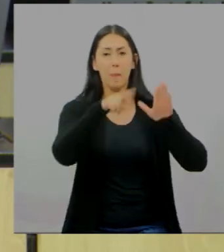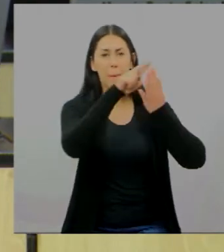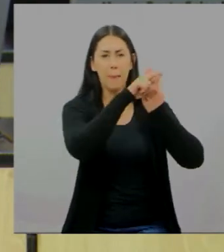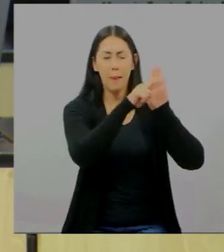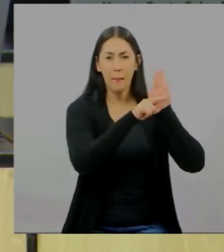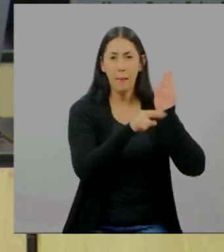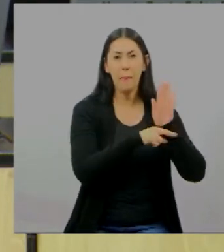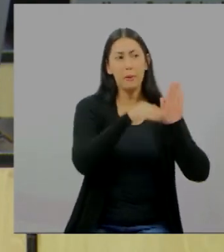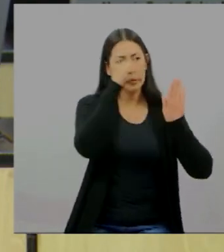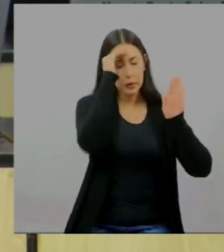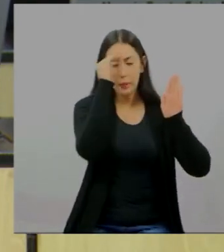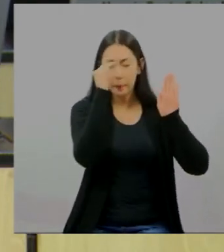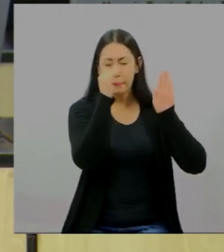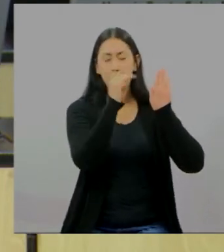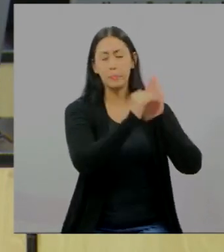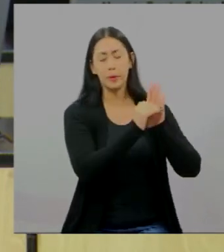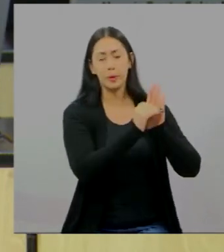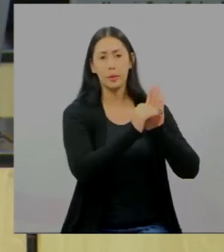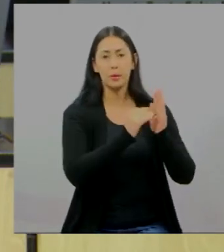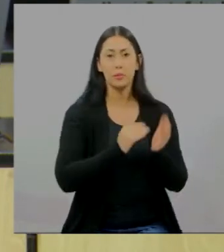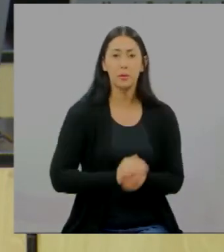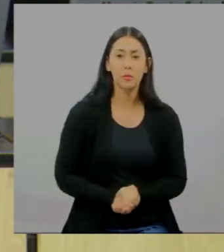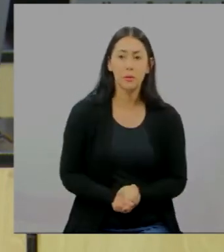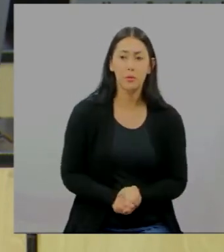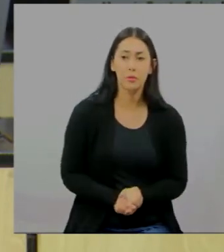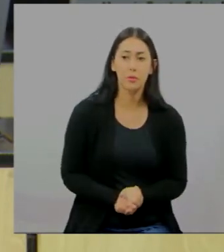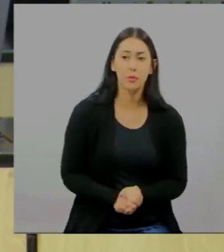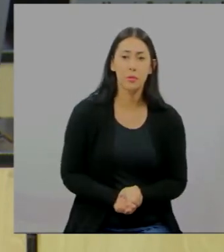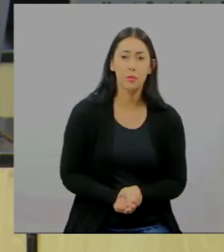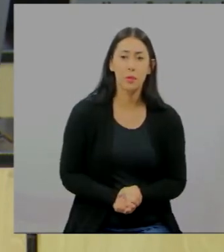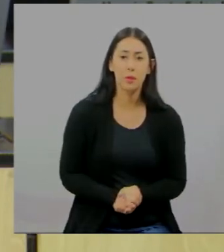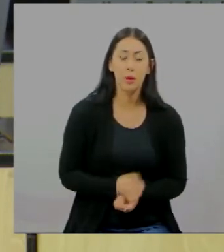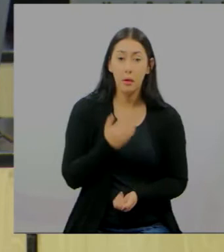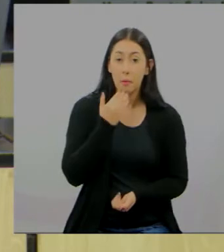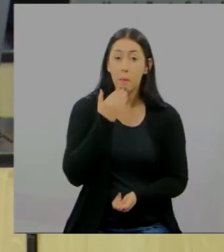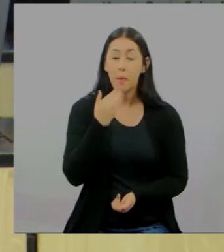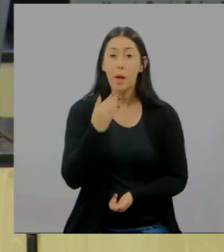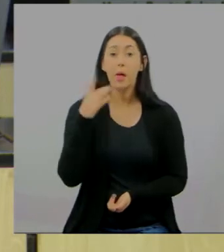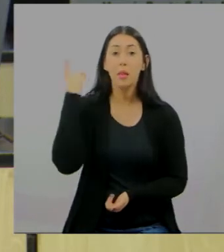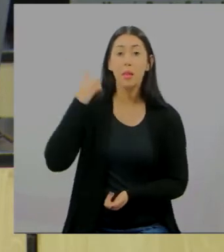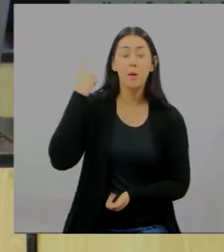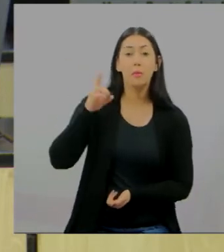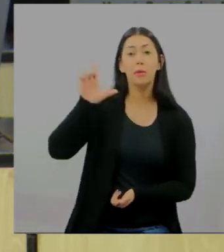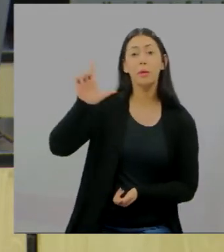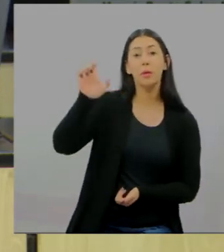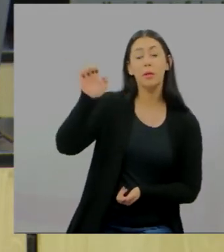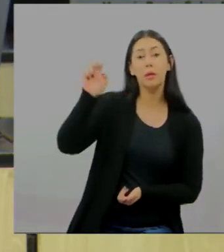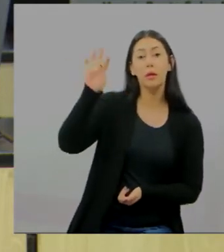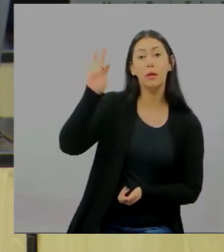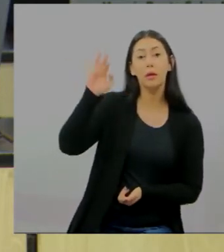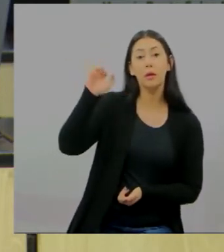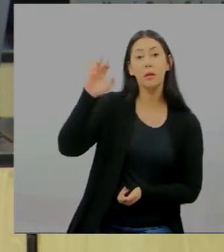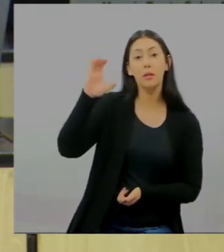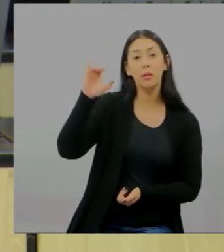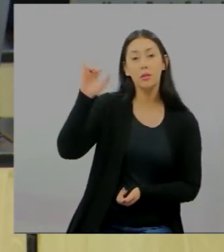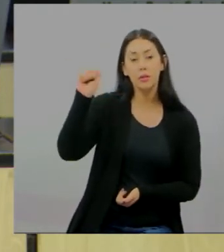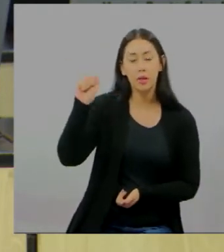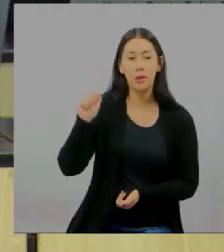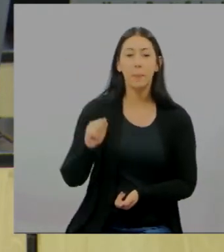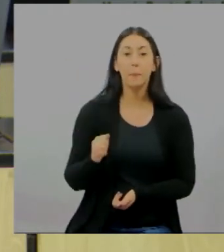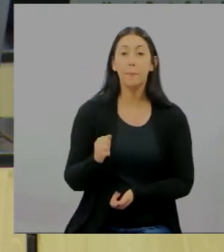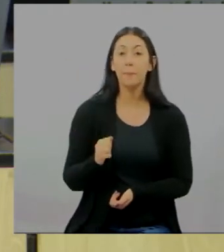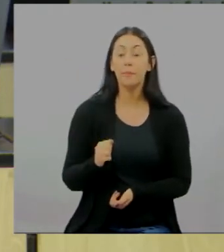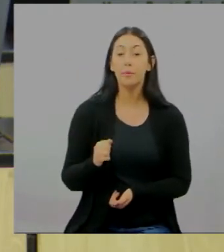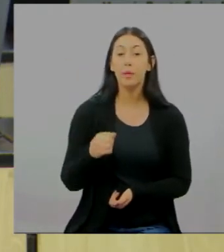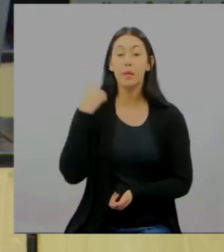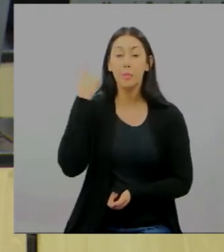Igreja de Plenário, cumpridas as formalidades regimentais, sejam encaminhados à deputada estadual Letícia Aguiar os seguintes questionamentos.